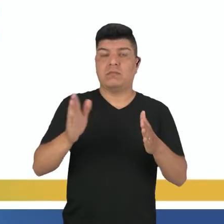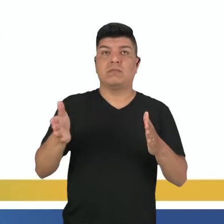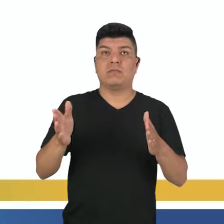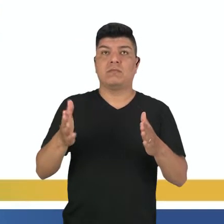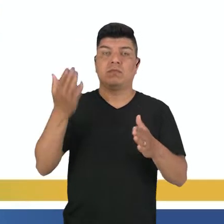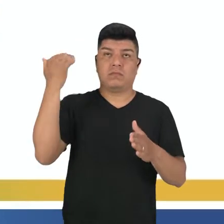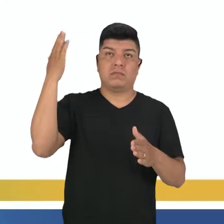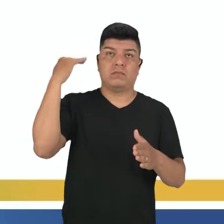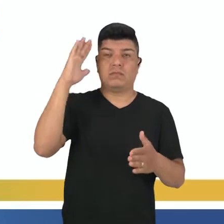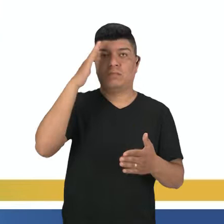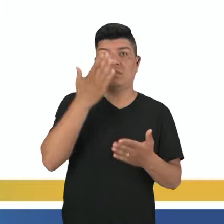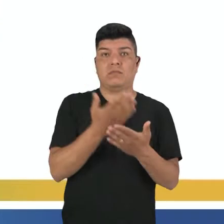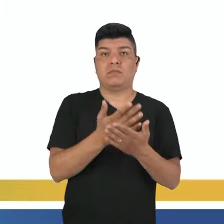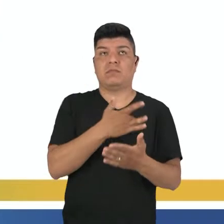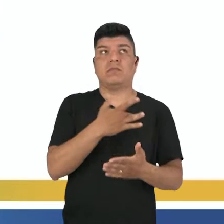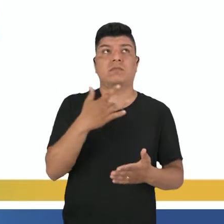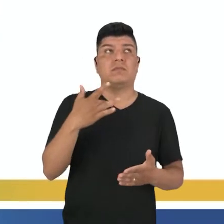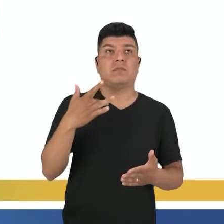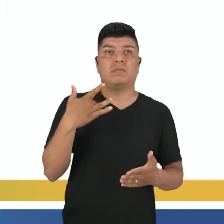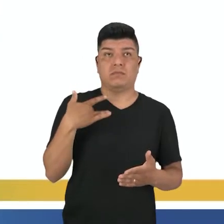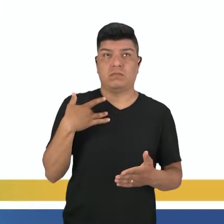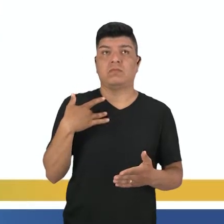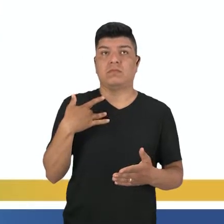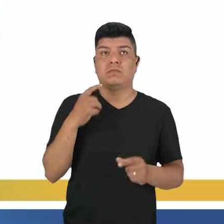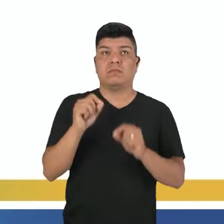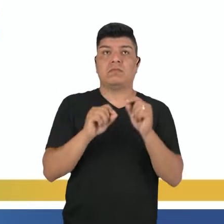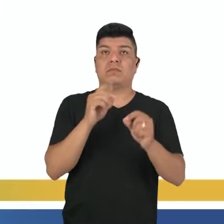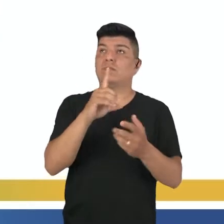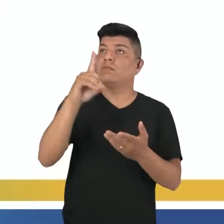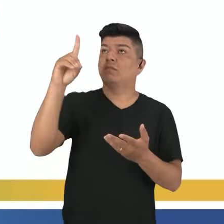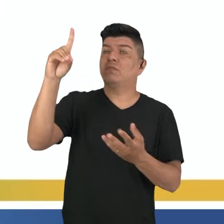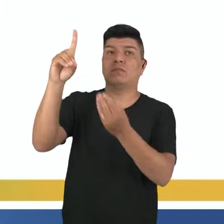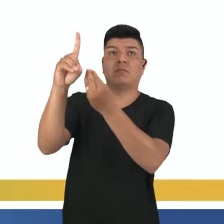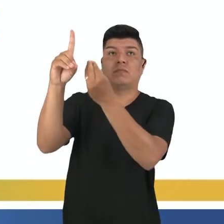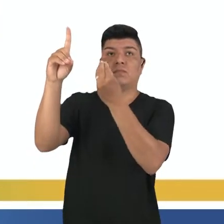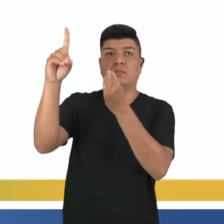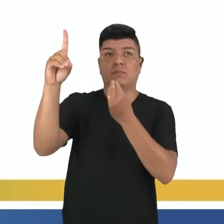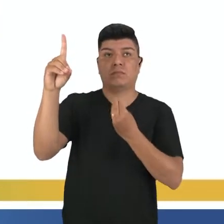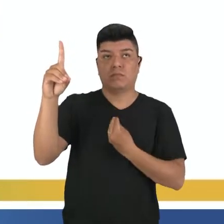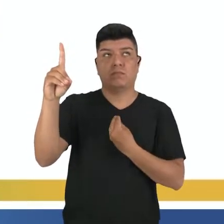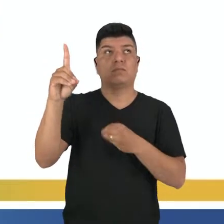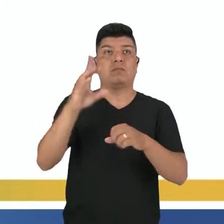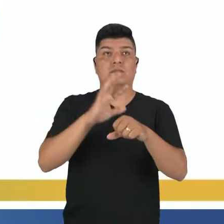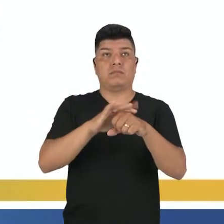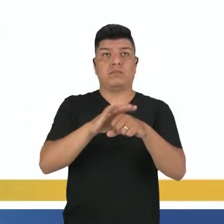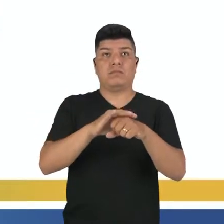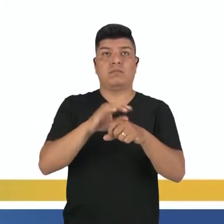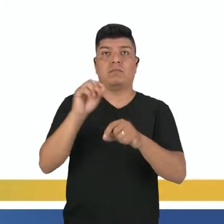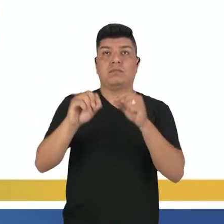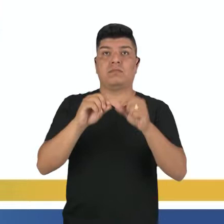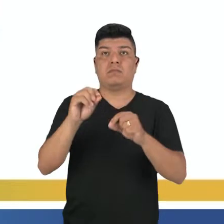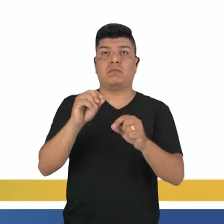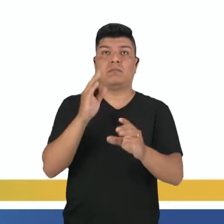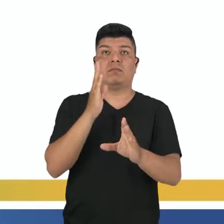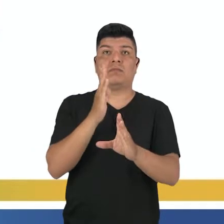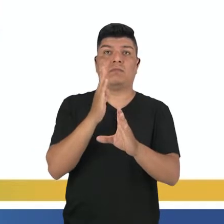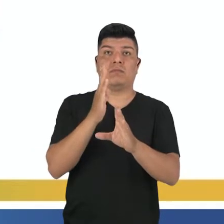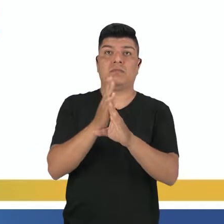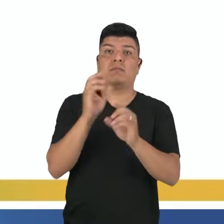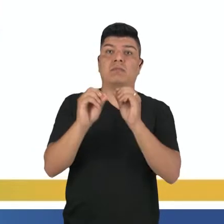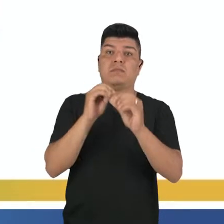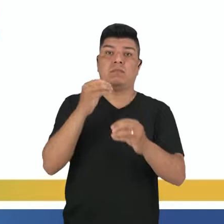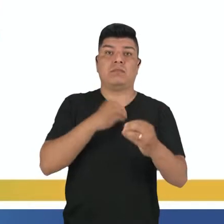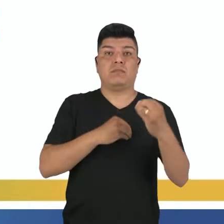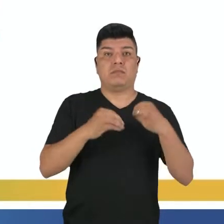antiguidade, acreditava-se que a saúde era uma dádiva vinda de Deus e que a doença era um castigo pelos nossos pecados.